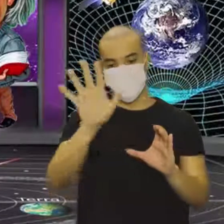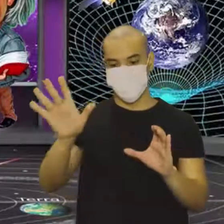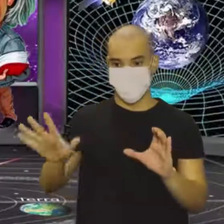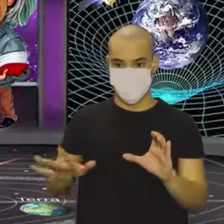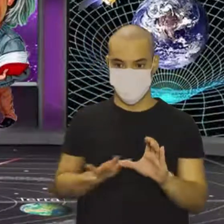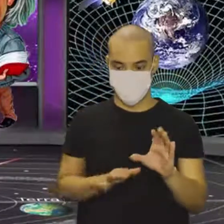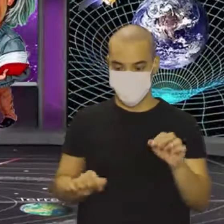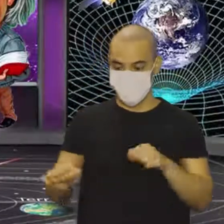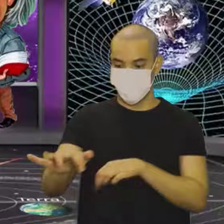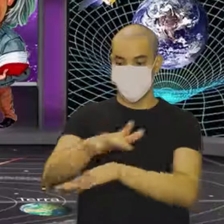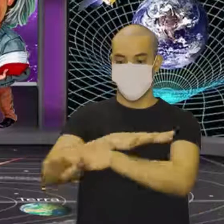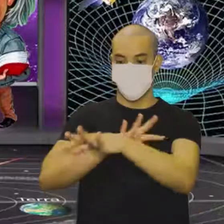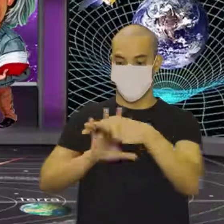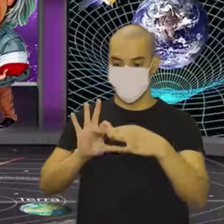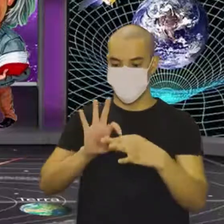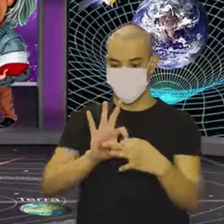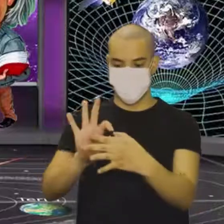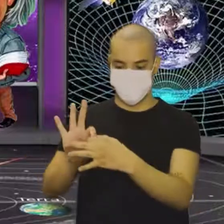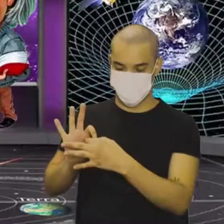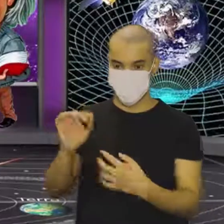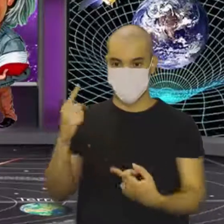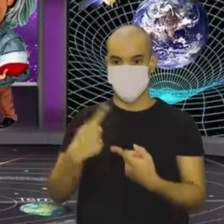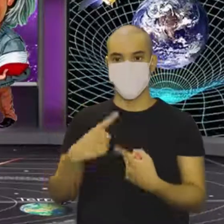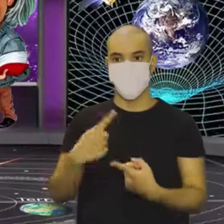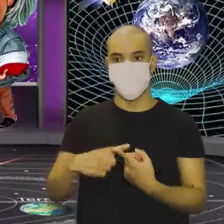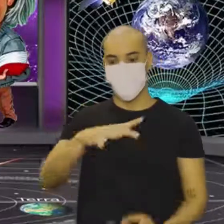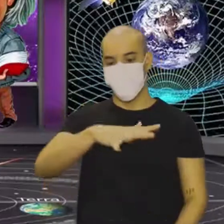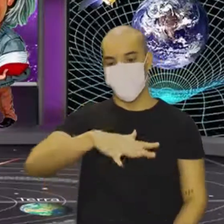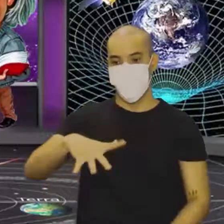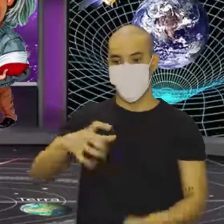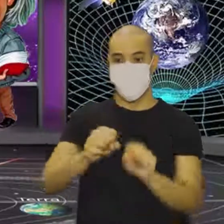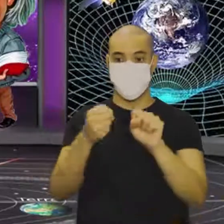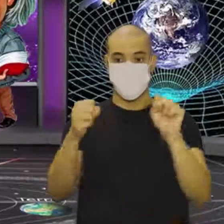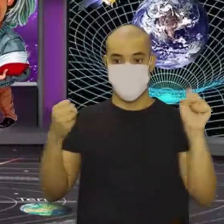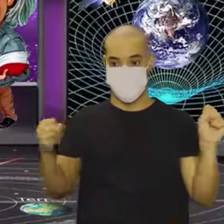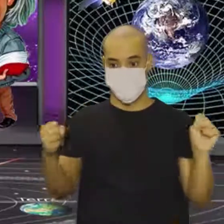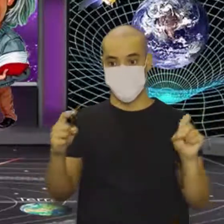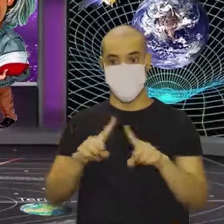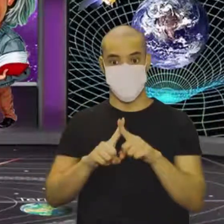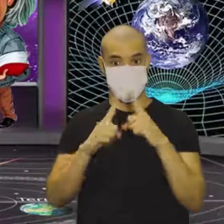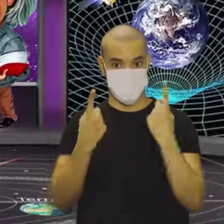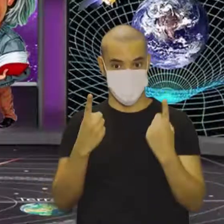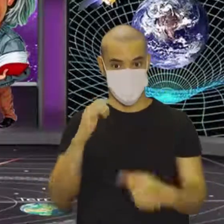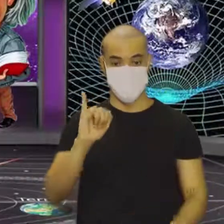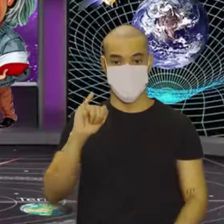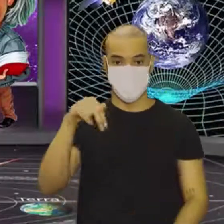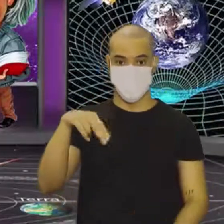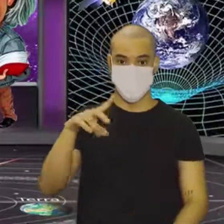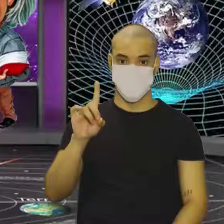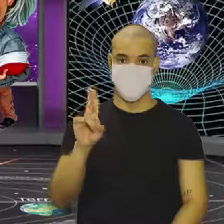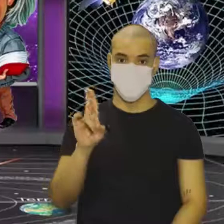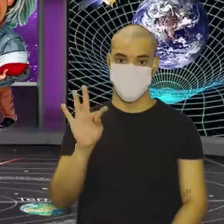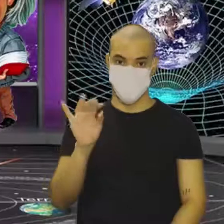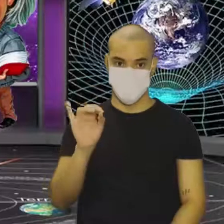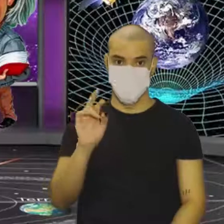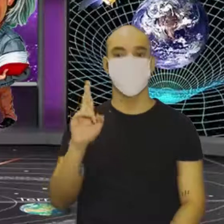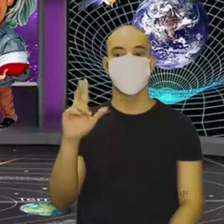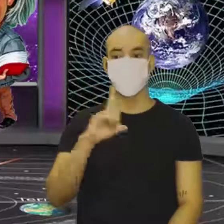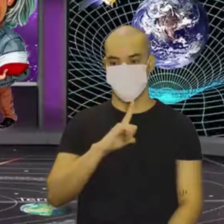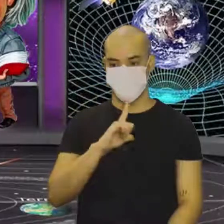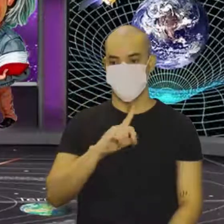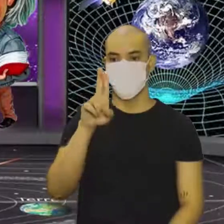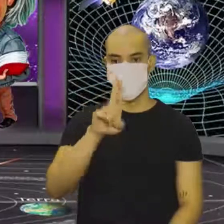à questão do espaço que ele ocupa dentro do circuito. Mas o indutor não vamos descartar, tá, pessoal? Ele tem aí